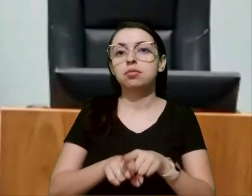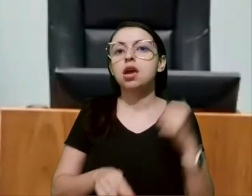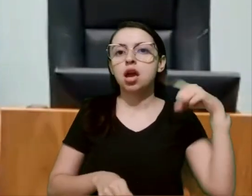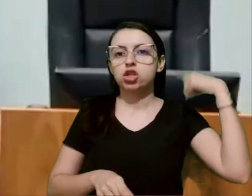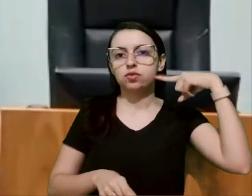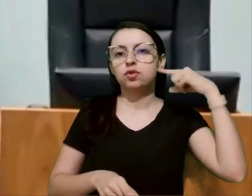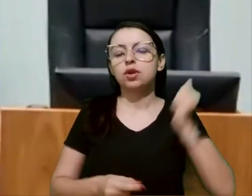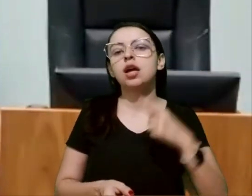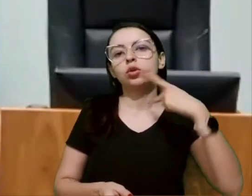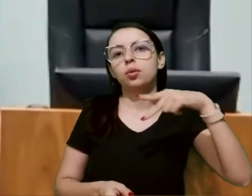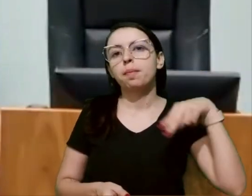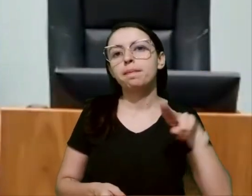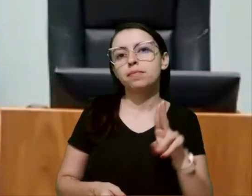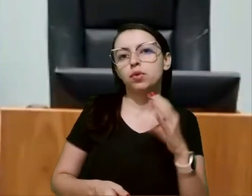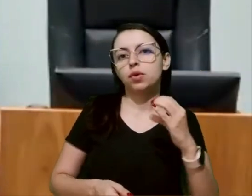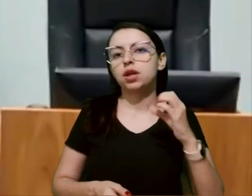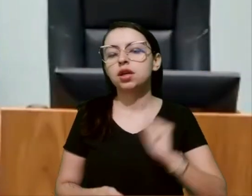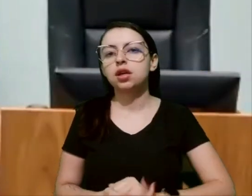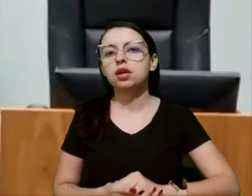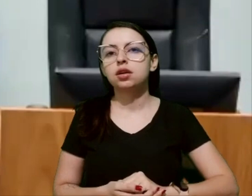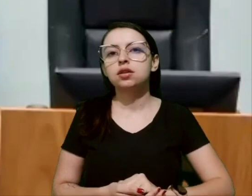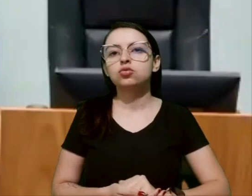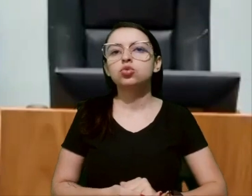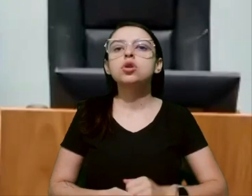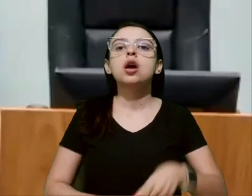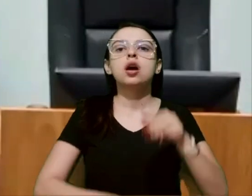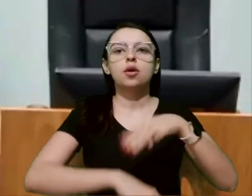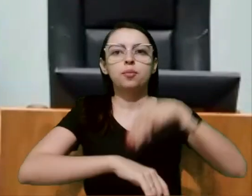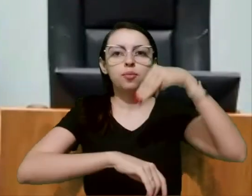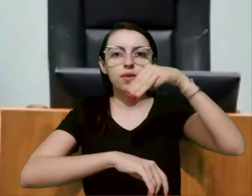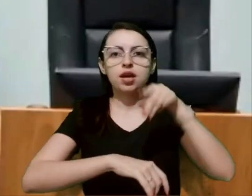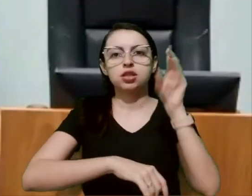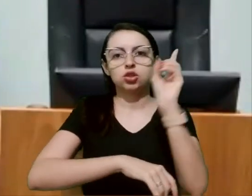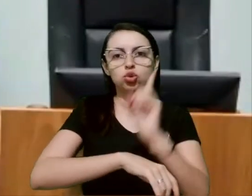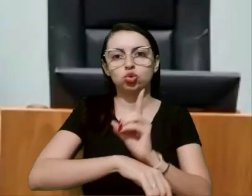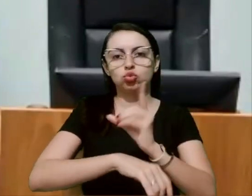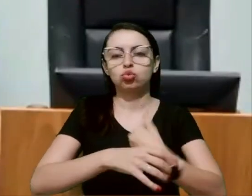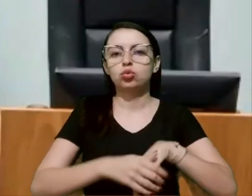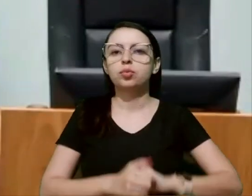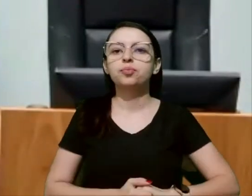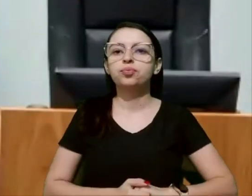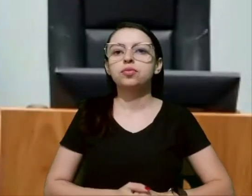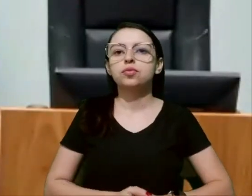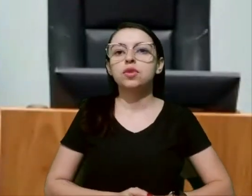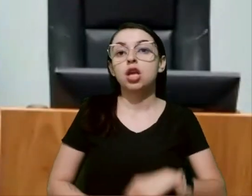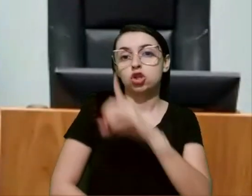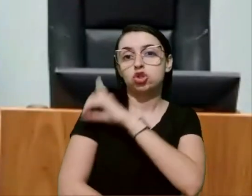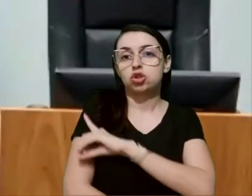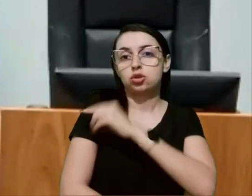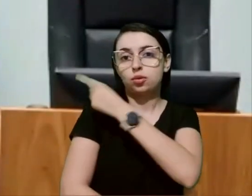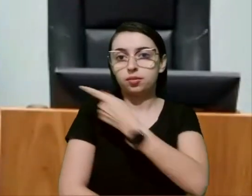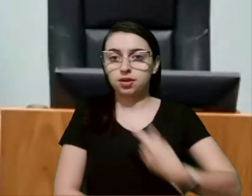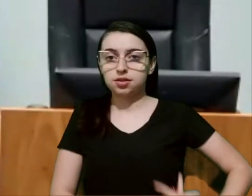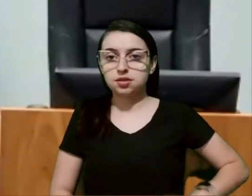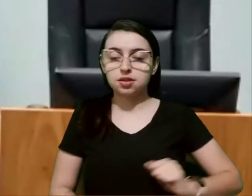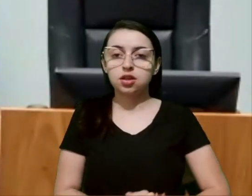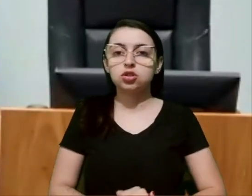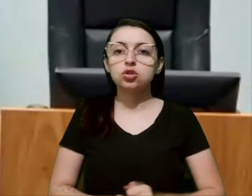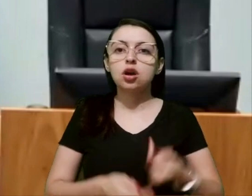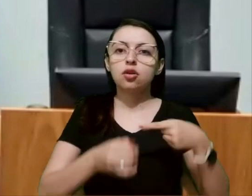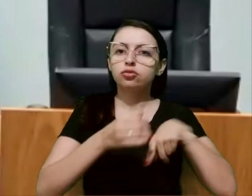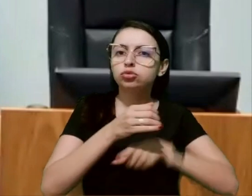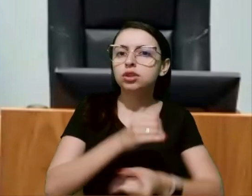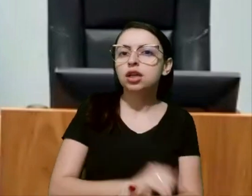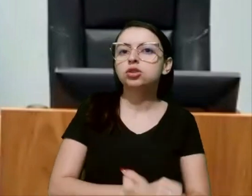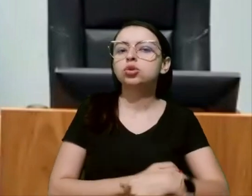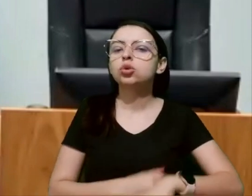e na PUC é a instituição onde obteve os títulos de mestre e doutor. Como eu disse, ele é diretor-presidente e também associado fundador da